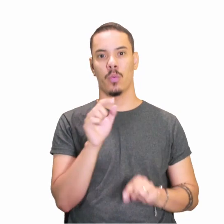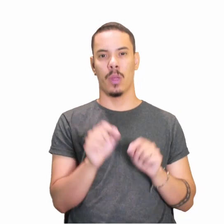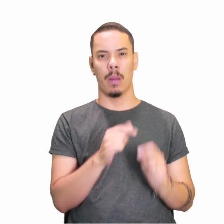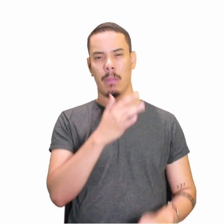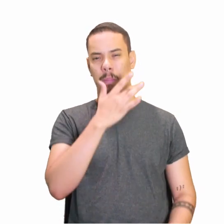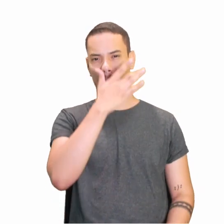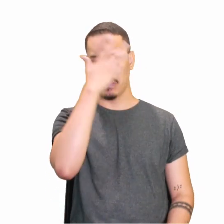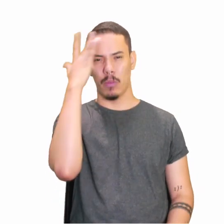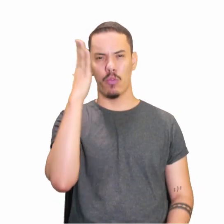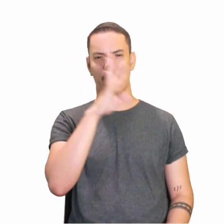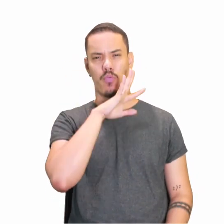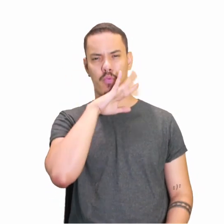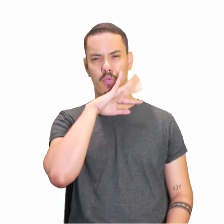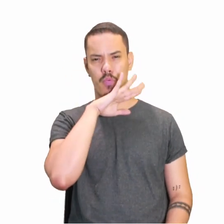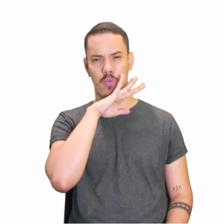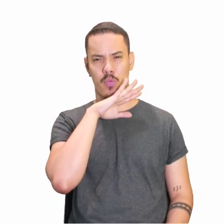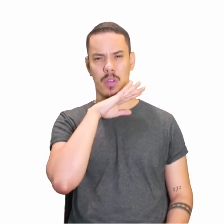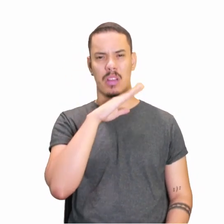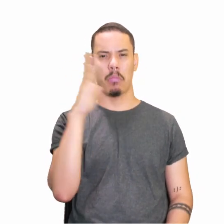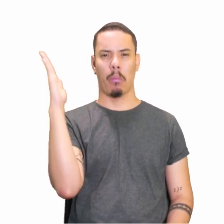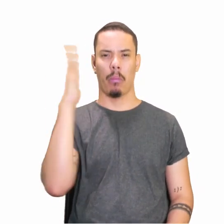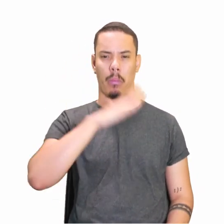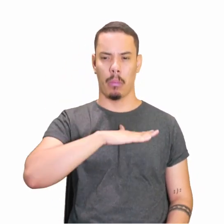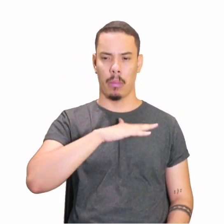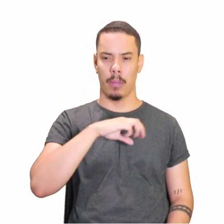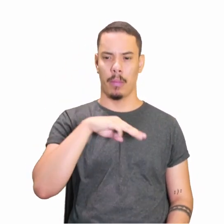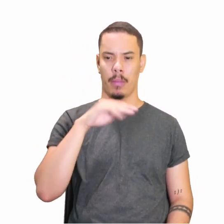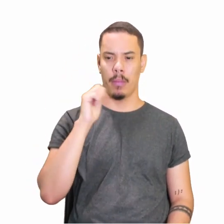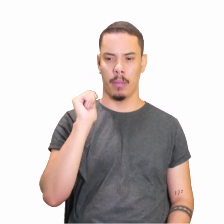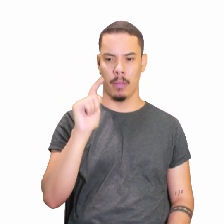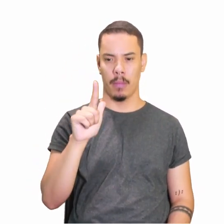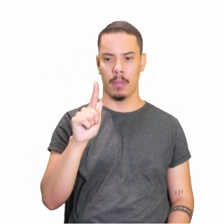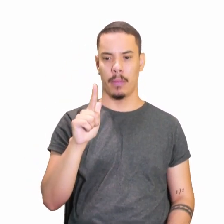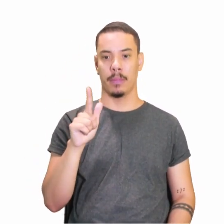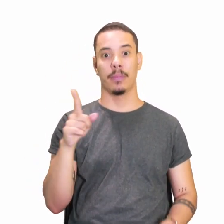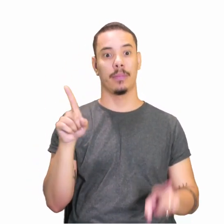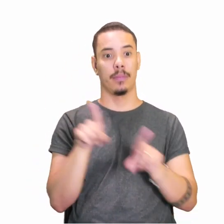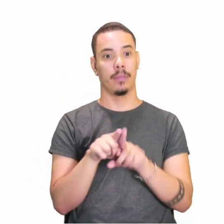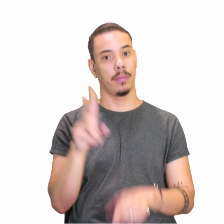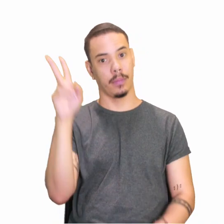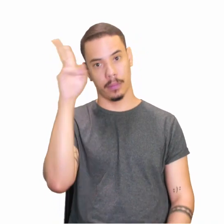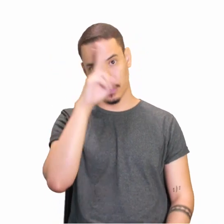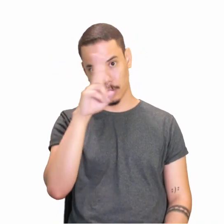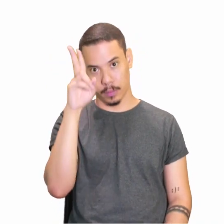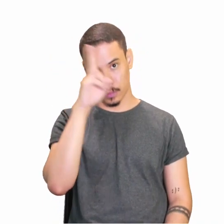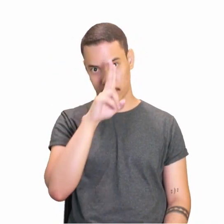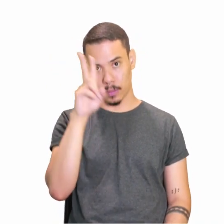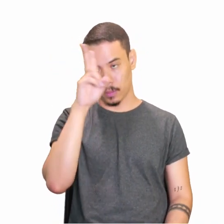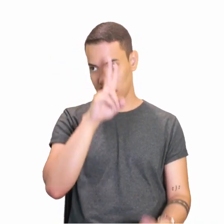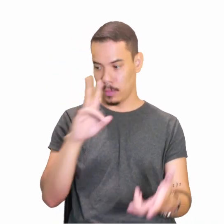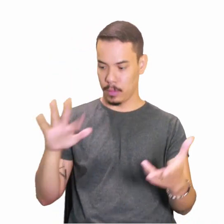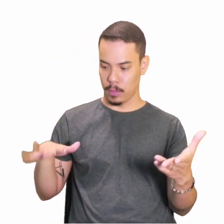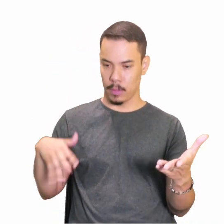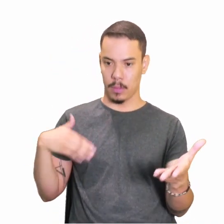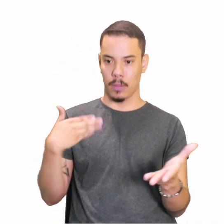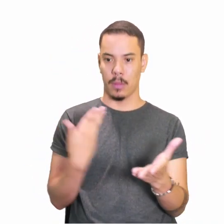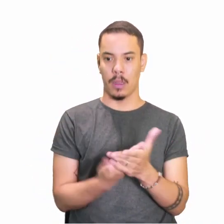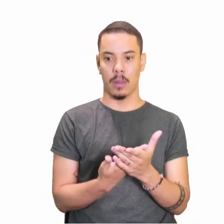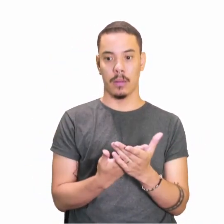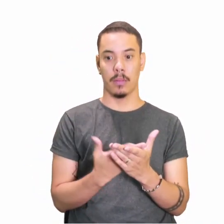vilão, né? O E a história, ela tem o quê? Ela tem um enredo e que no meio